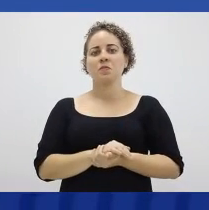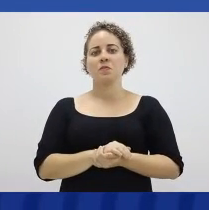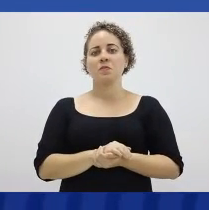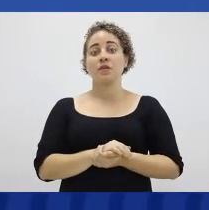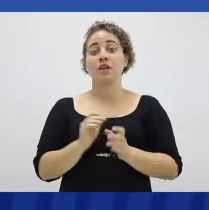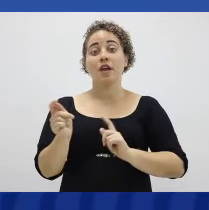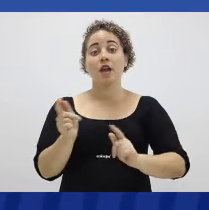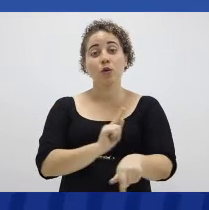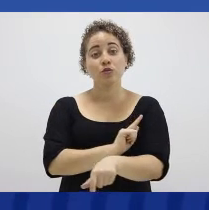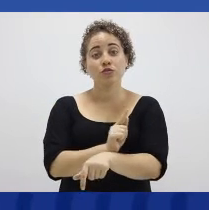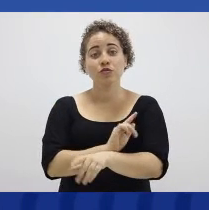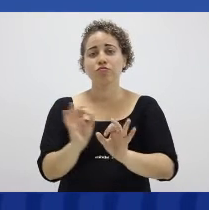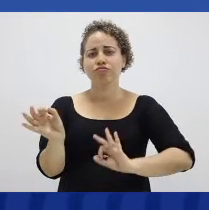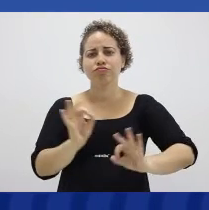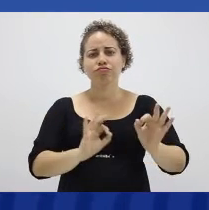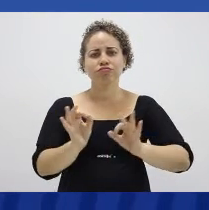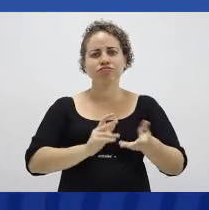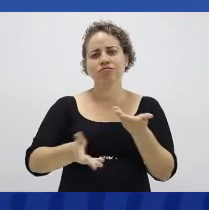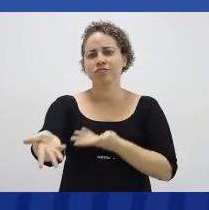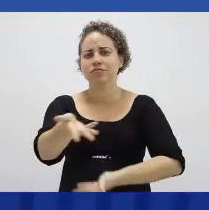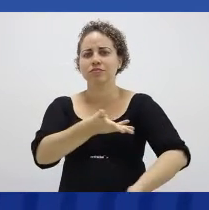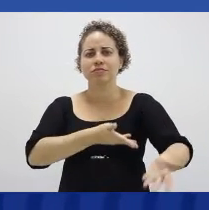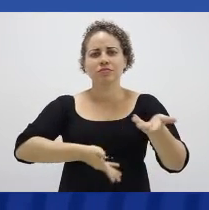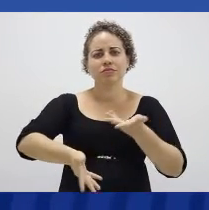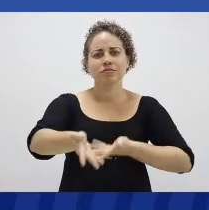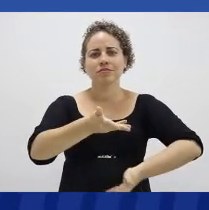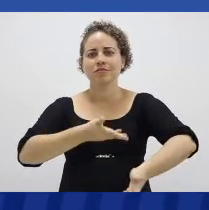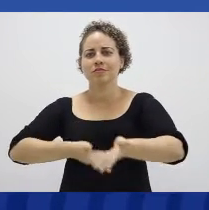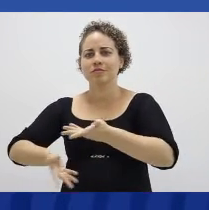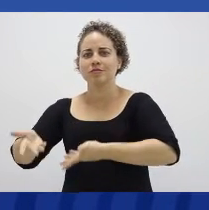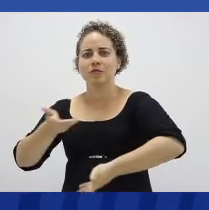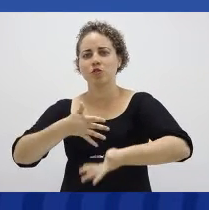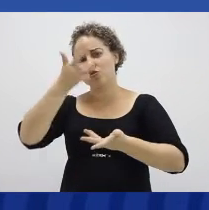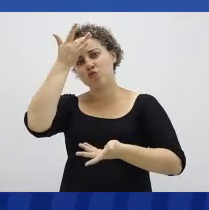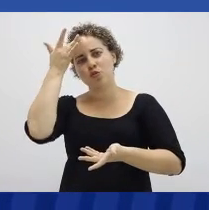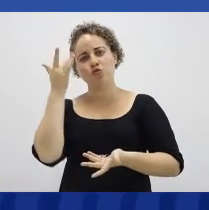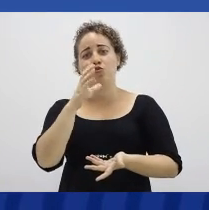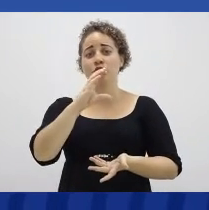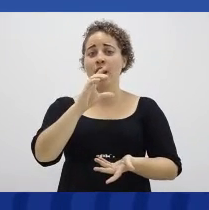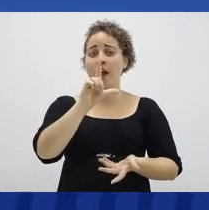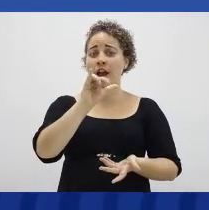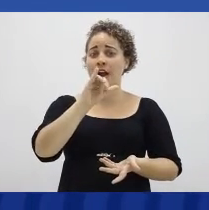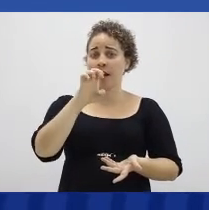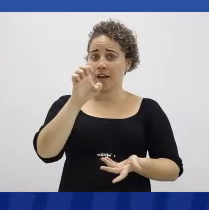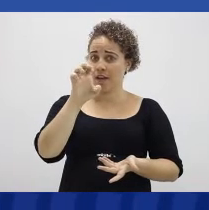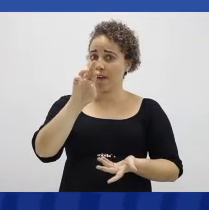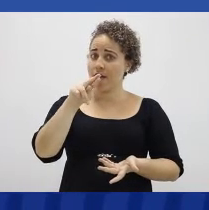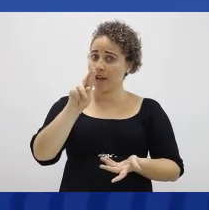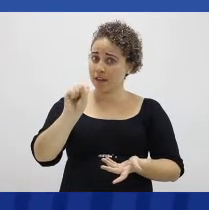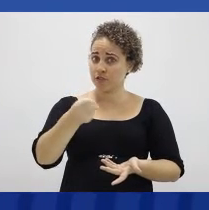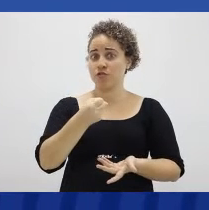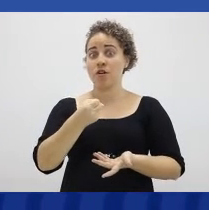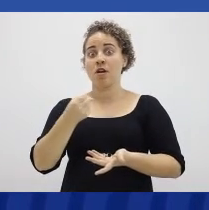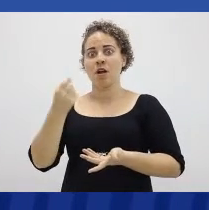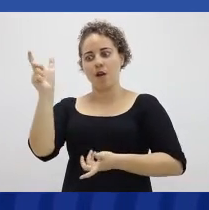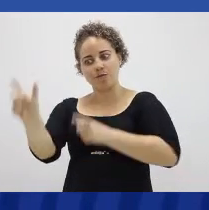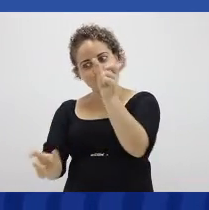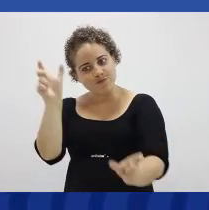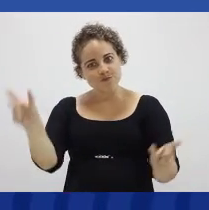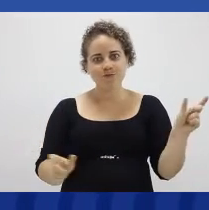o gerenciamento das relações com os nossos clientes, com os nossos consumidores. Nós podemos